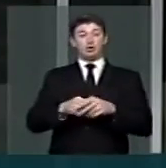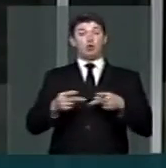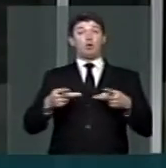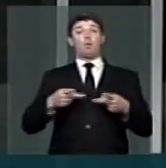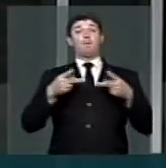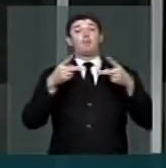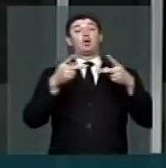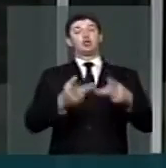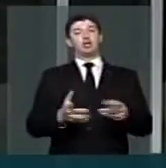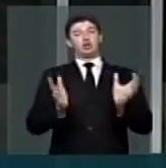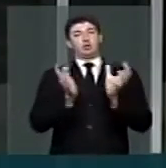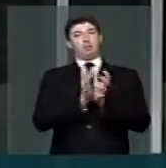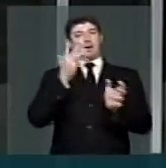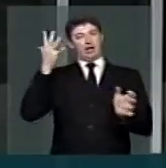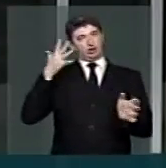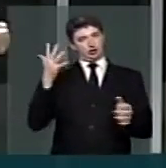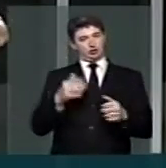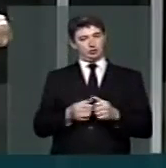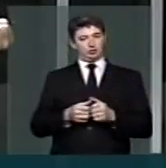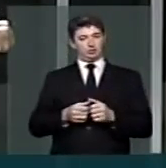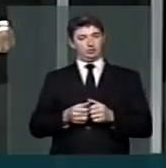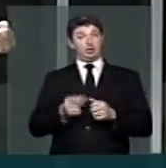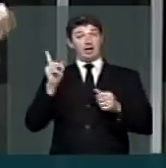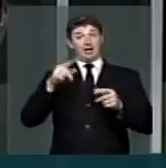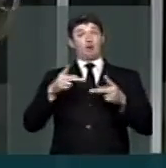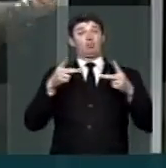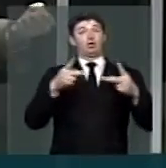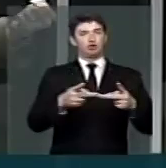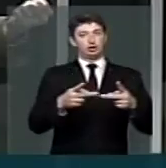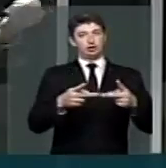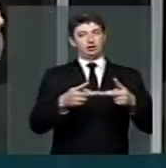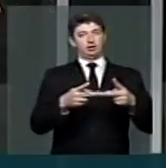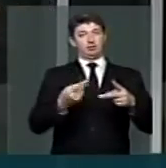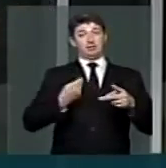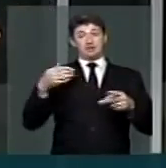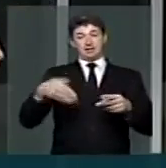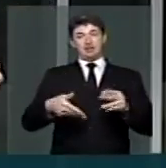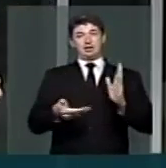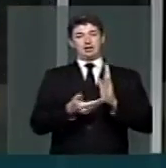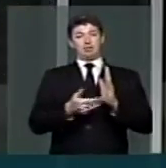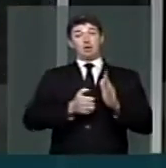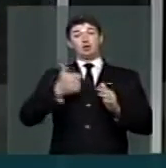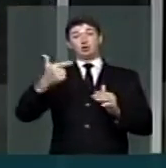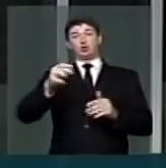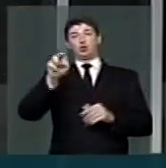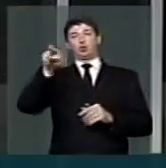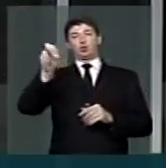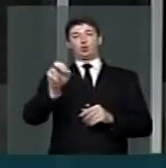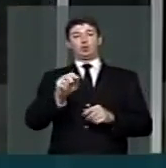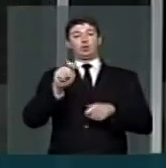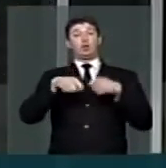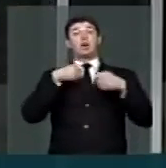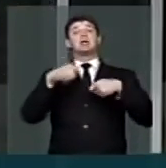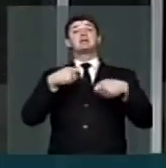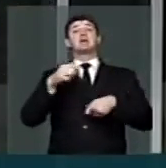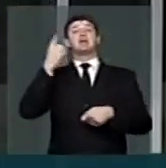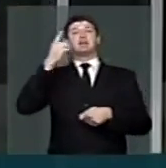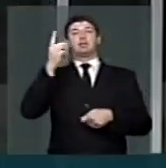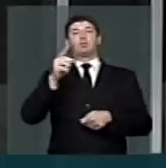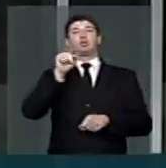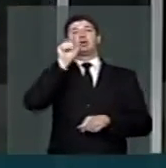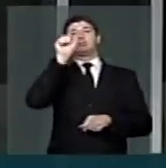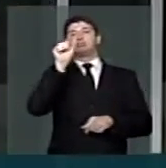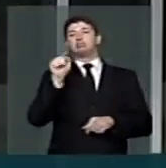qual se filiar e apoiaria um programa para estar no parlamento, e no segundo turno escolheria qual o deputado ou a